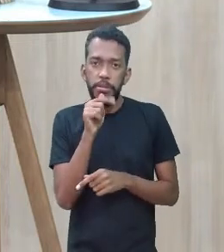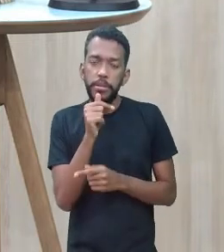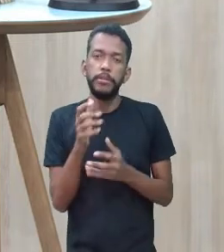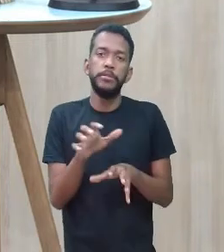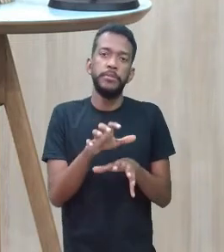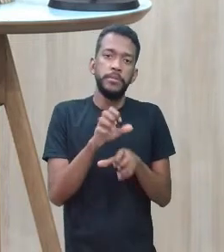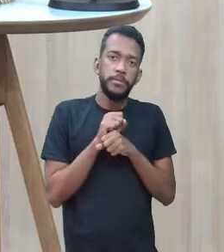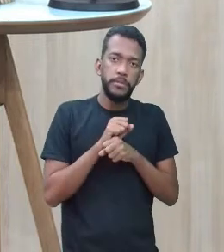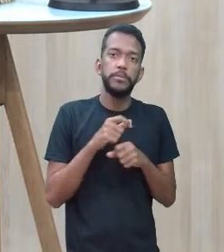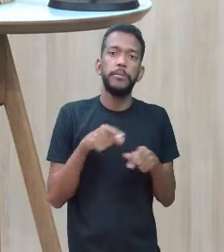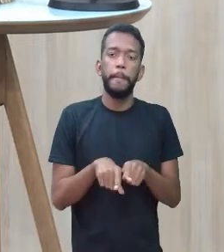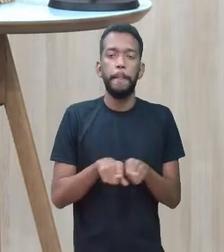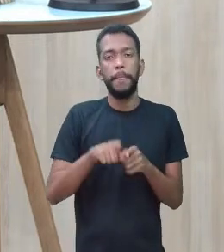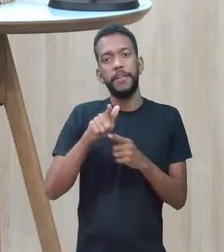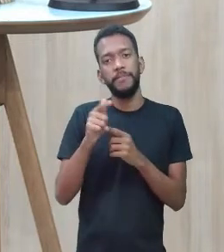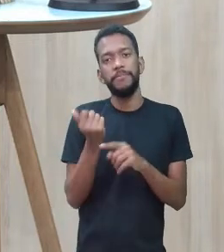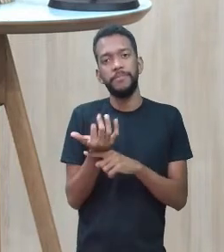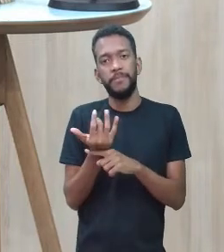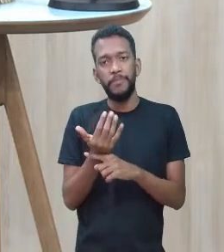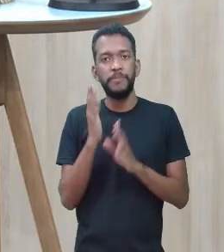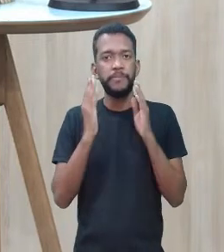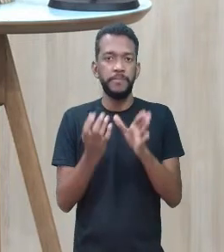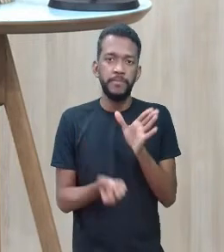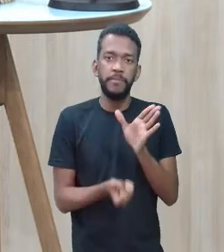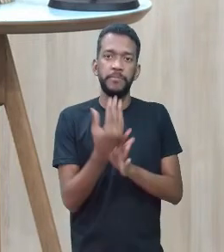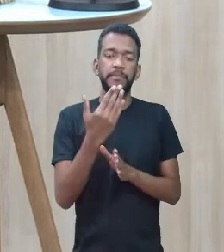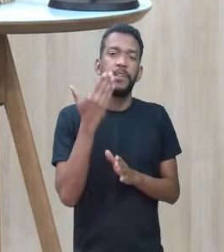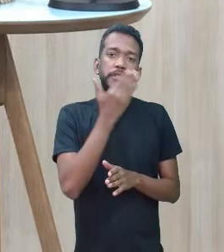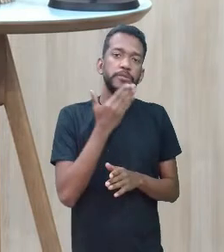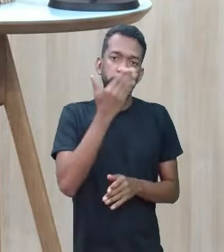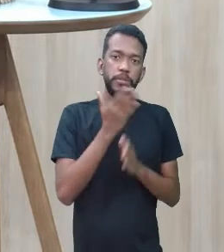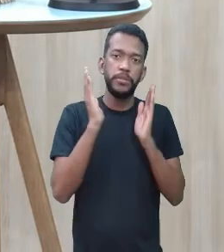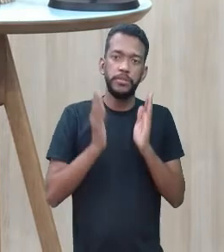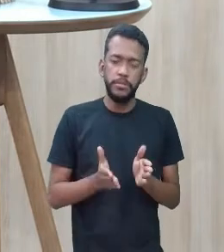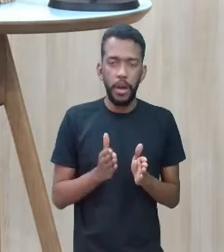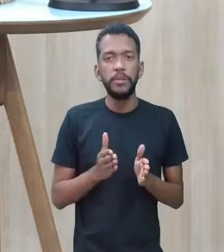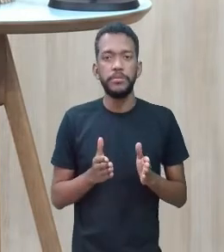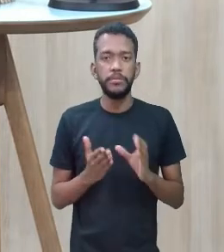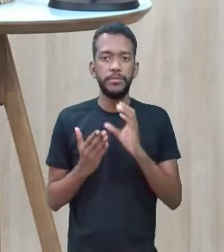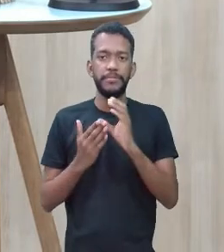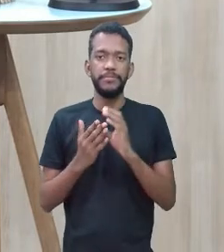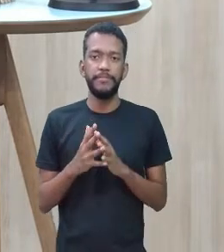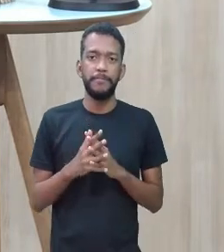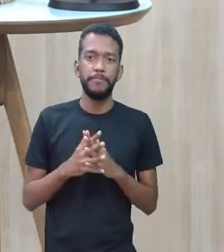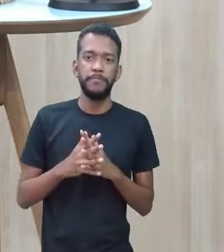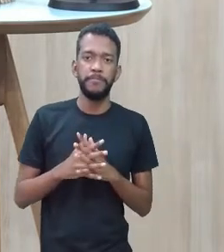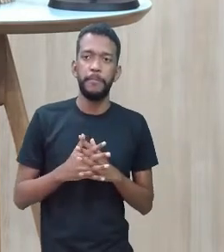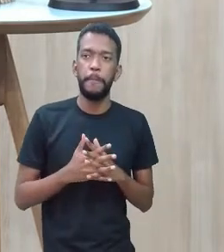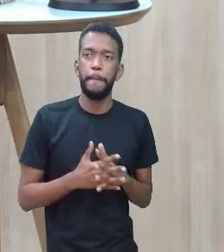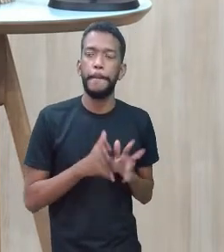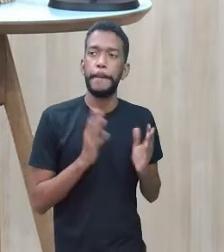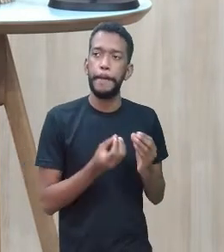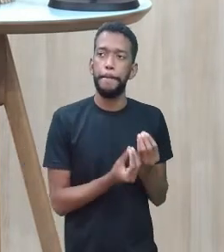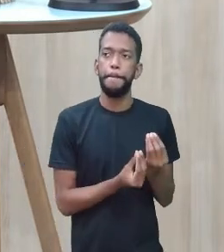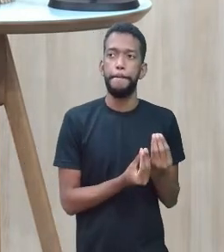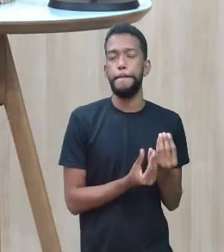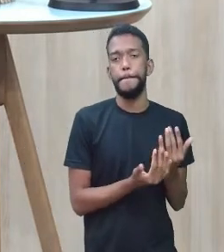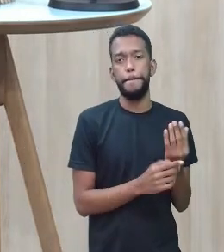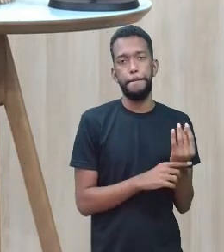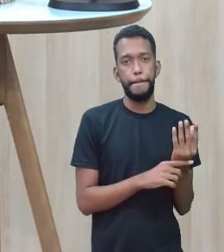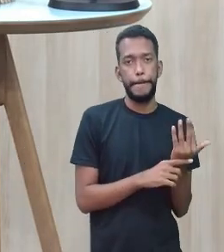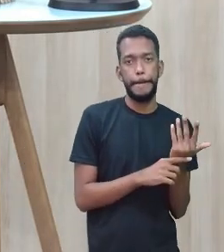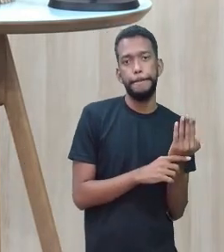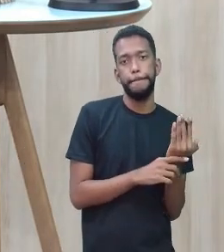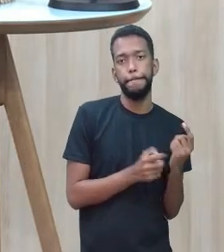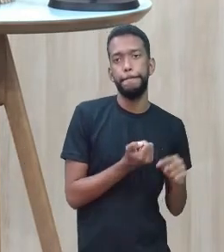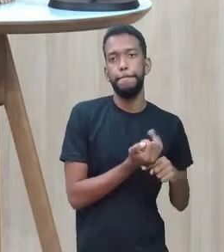ele absorveu o gás carbônico, produziu a glicose, né? Vamos dizer assim, ele liberou para a atmosfera o